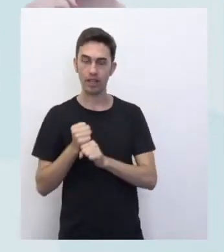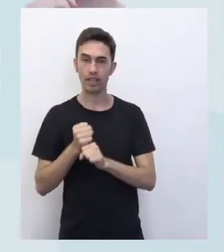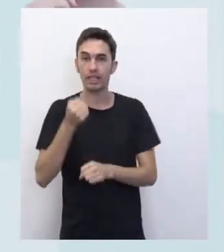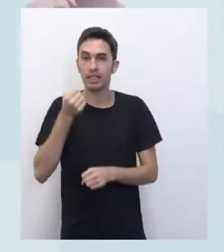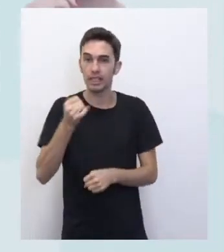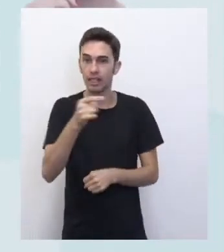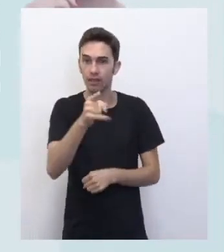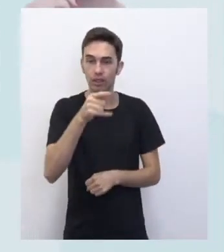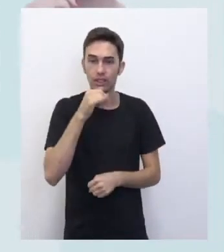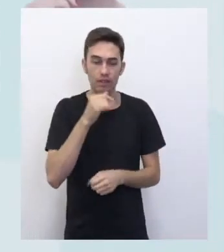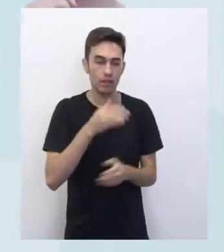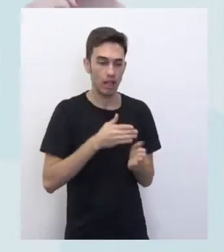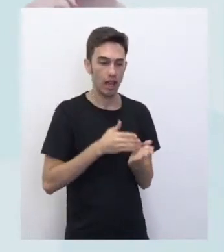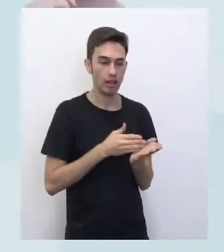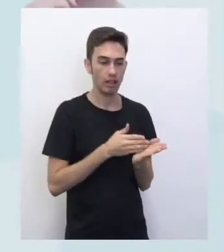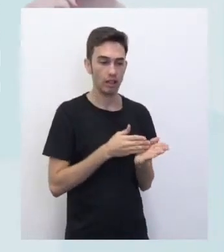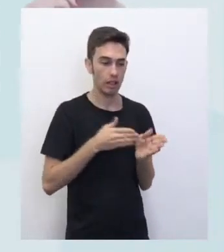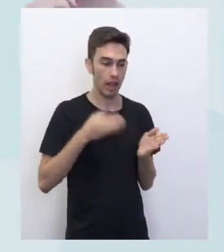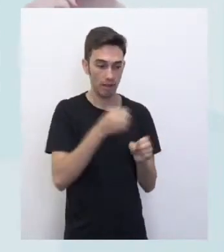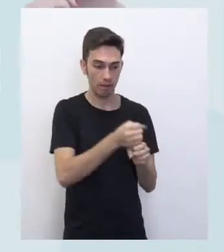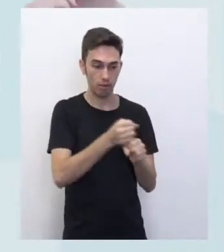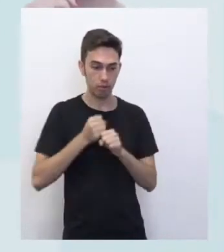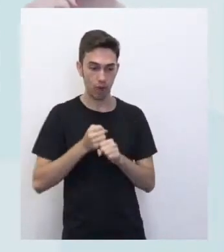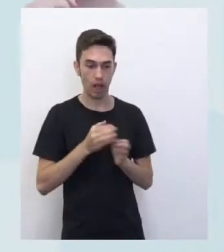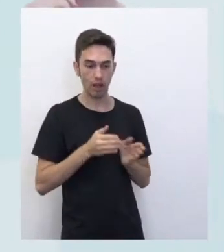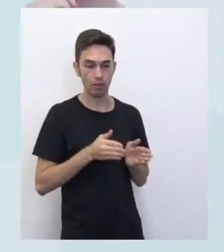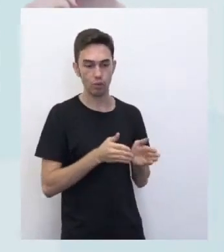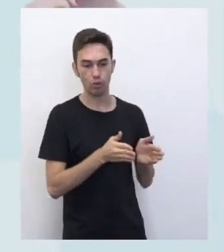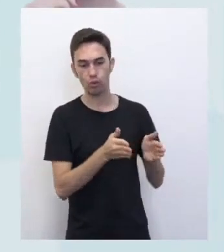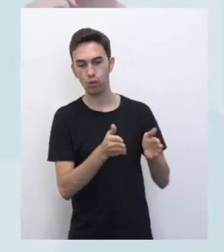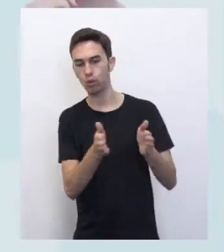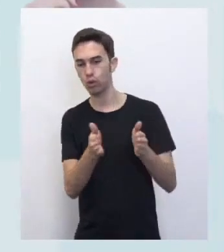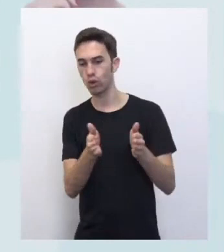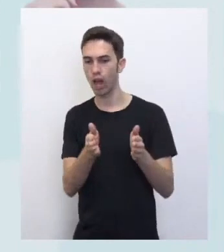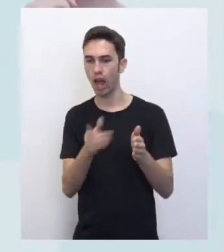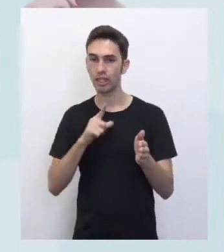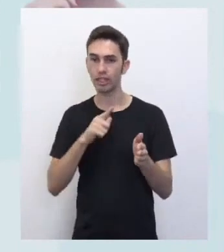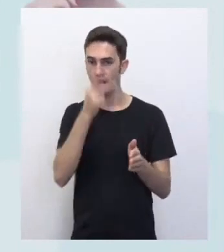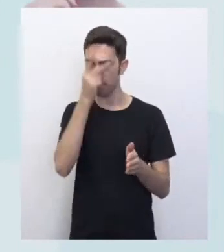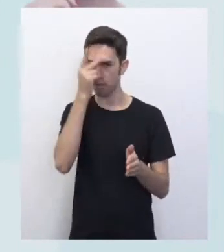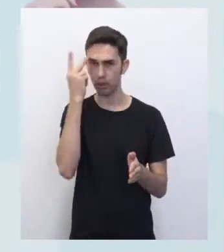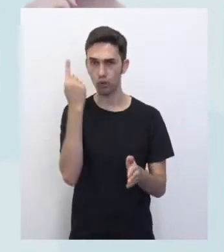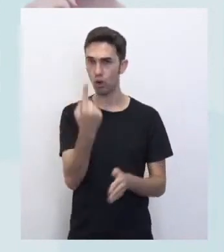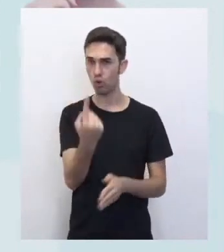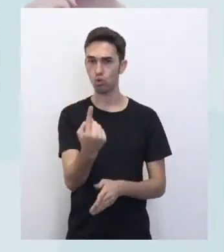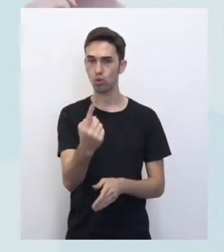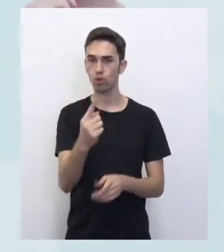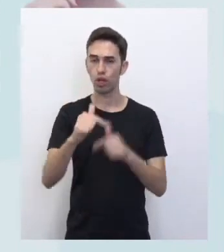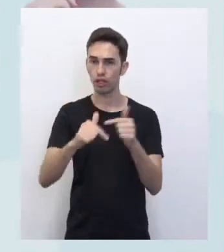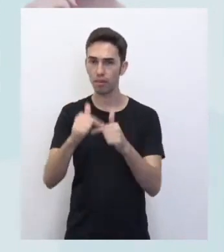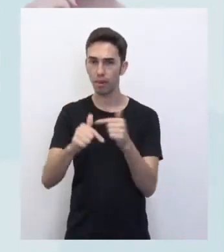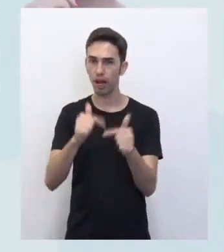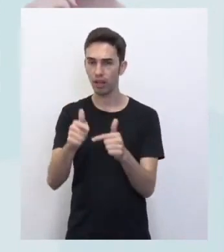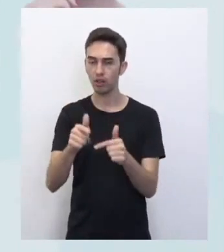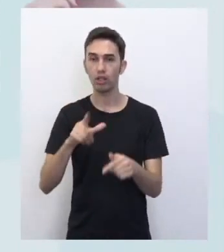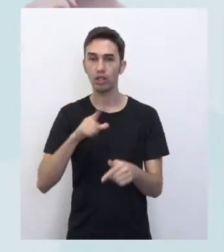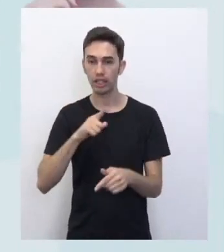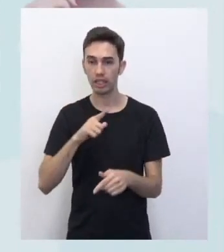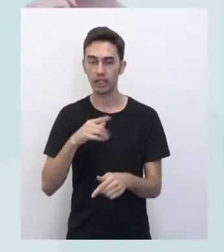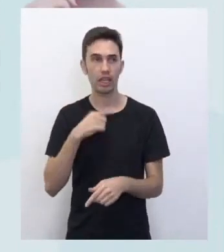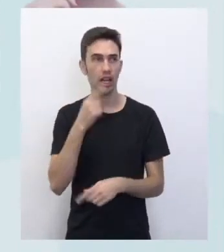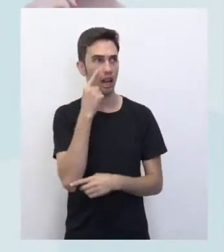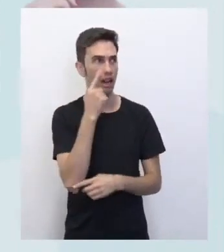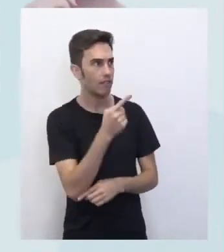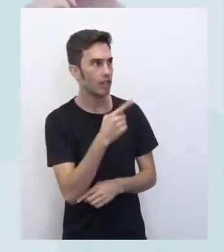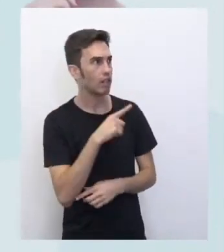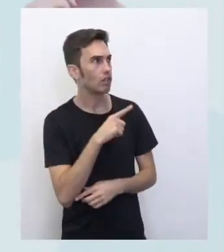acionada, desviaria o trem para uma linha onde há apenas um trabalhador, o qual atentamente se